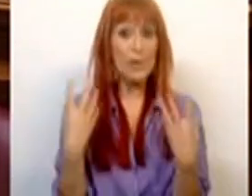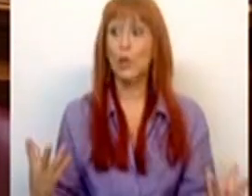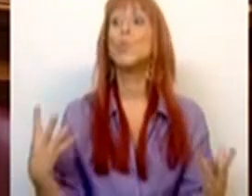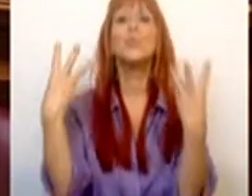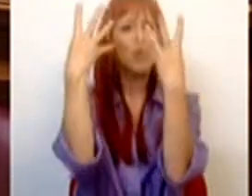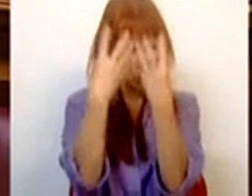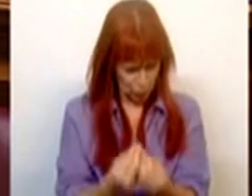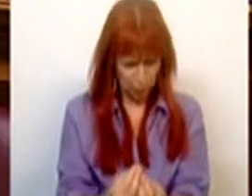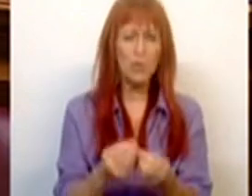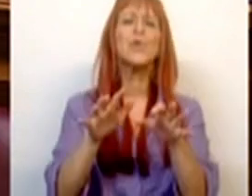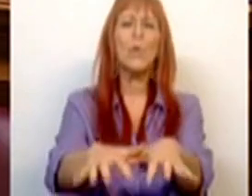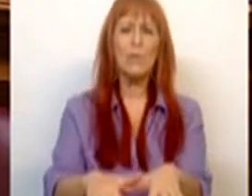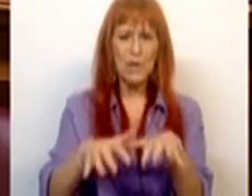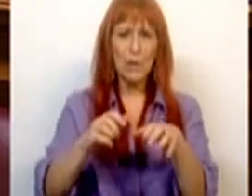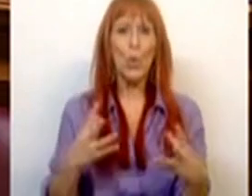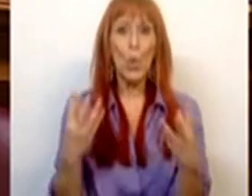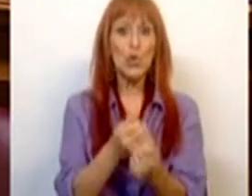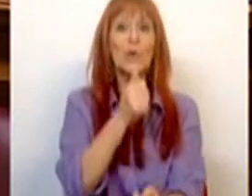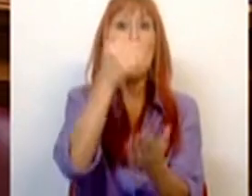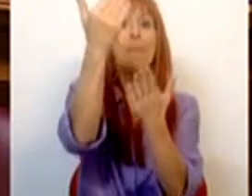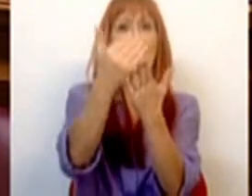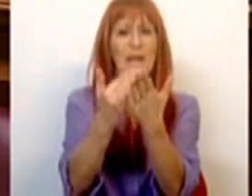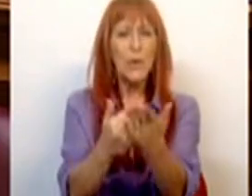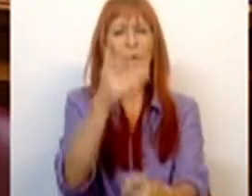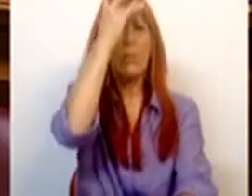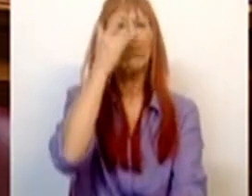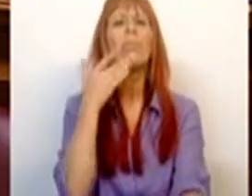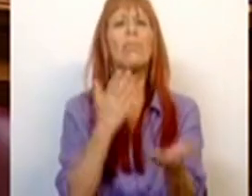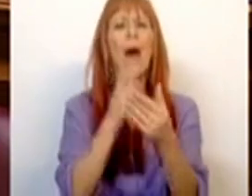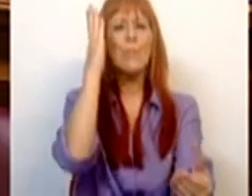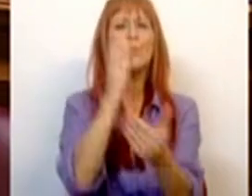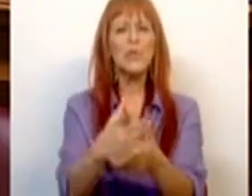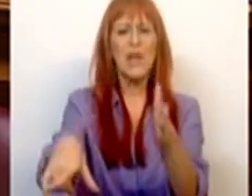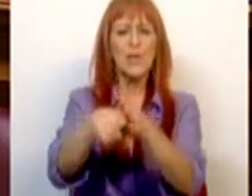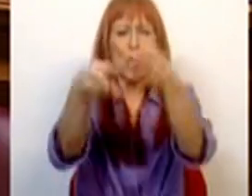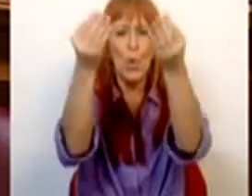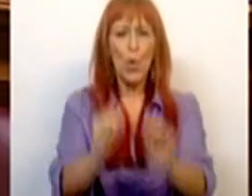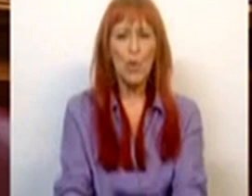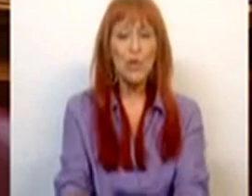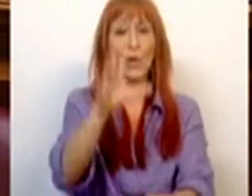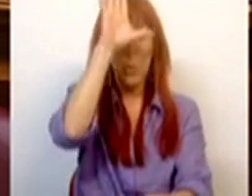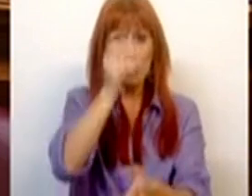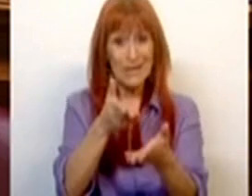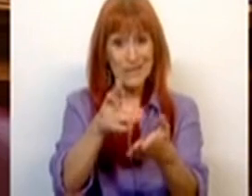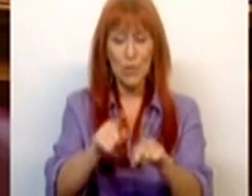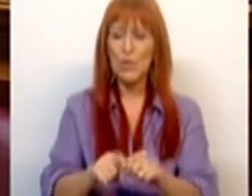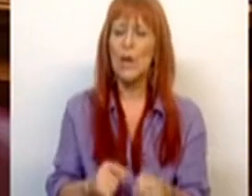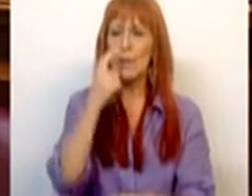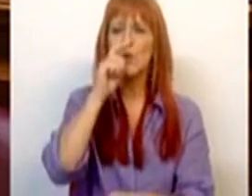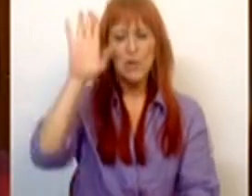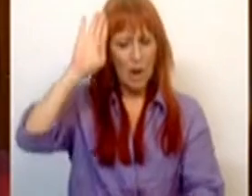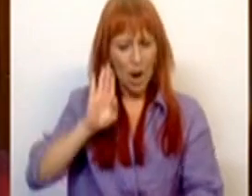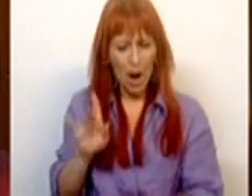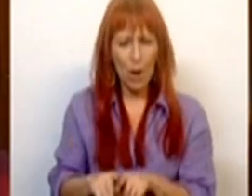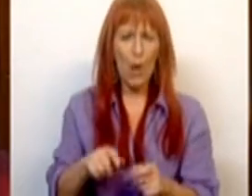juntaram neste Parlamento num conjunto de medidas para facilitar o processo legislativo e ajudar o Governo, aos militares,